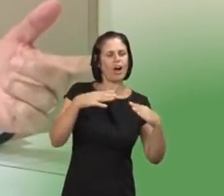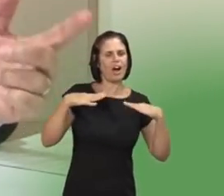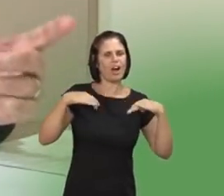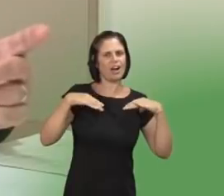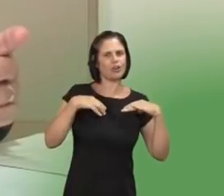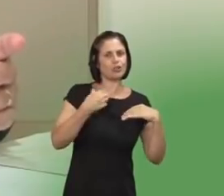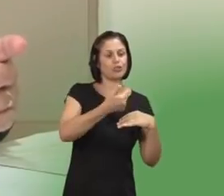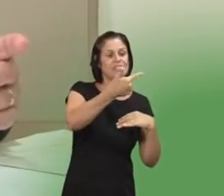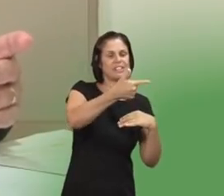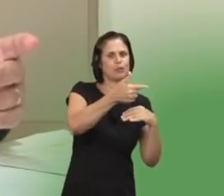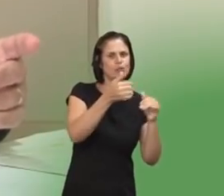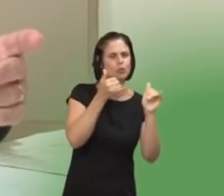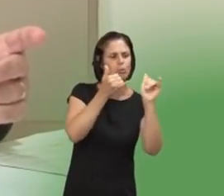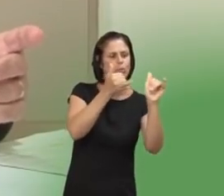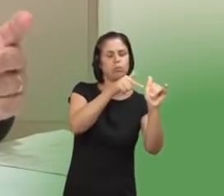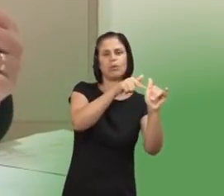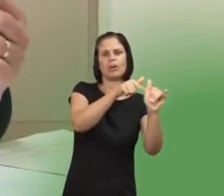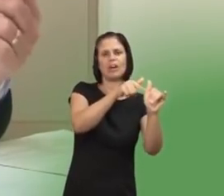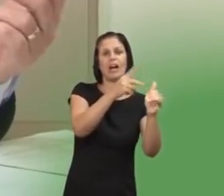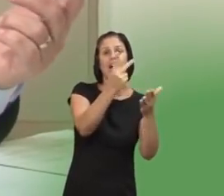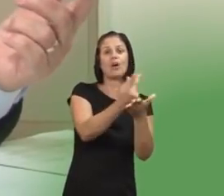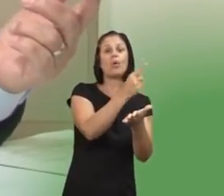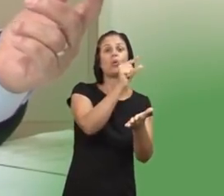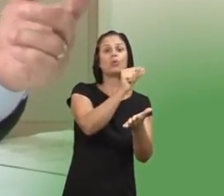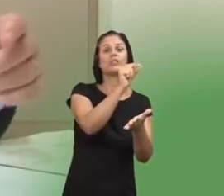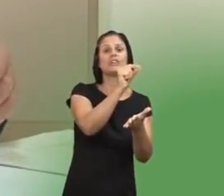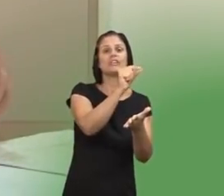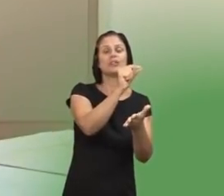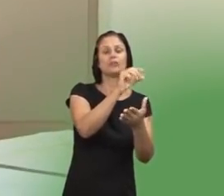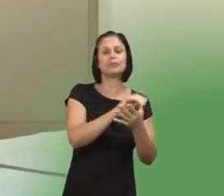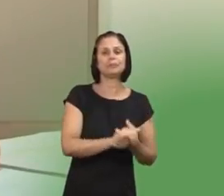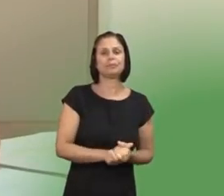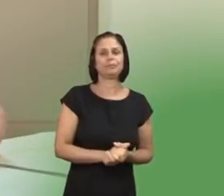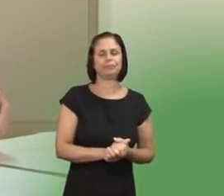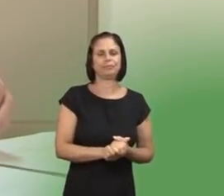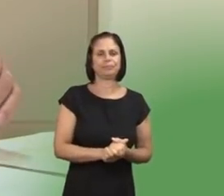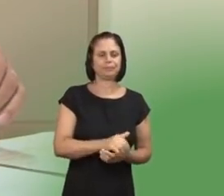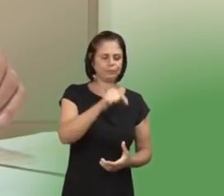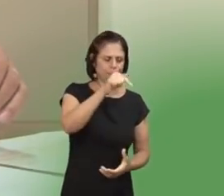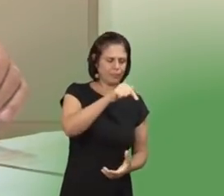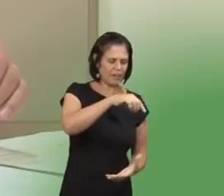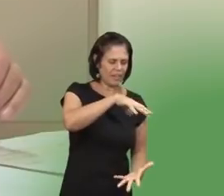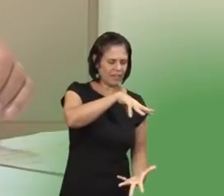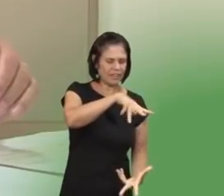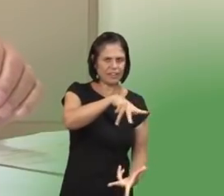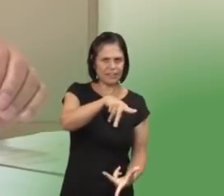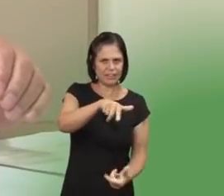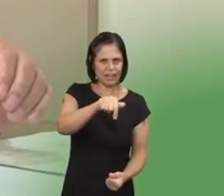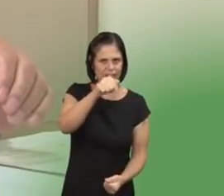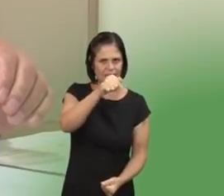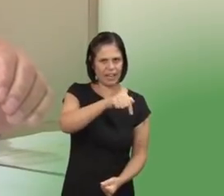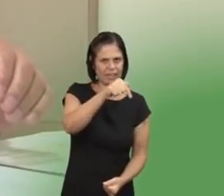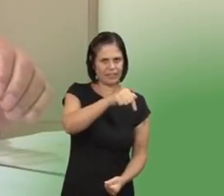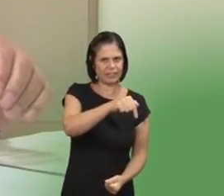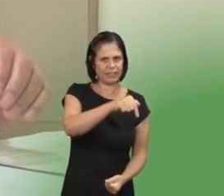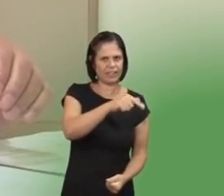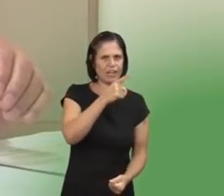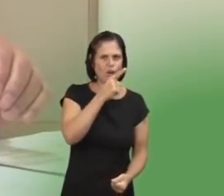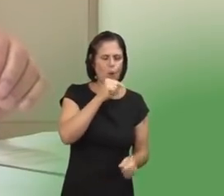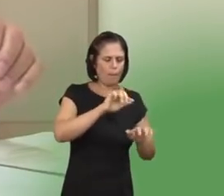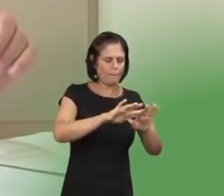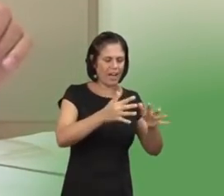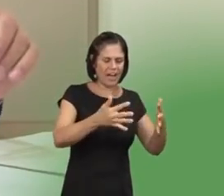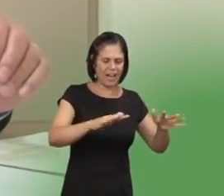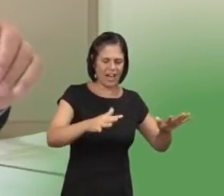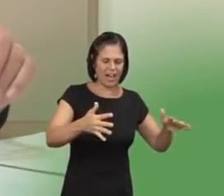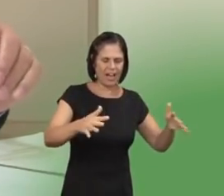que o segundo anjo tocou a sua trombeta e foi lançada na terra, né? Aliás, tocou a sua trombeta e foi lançada